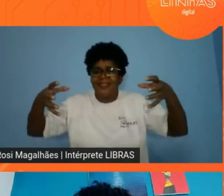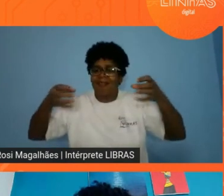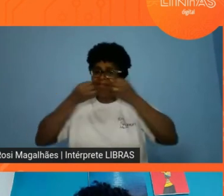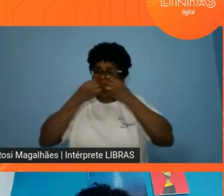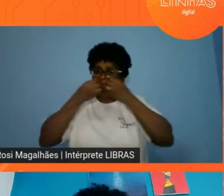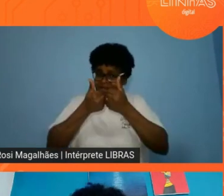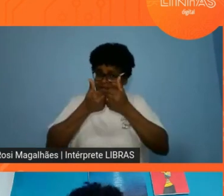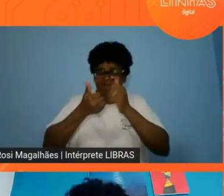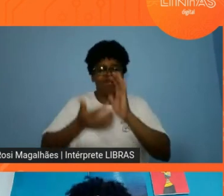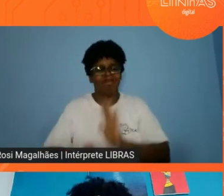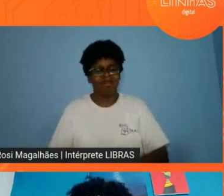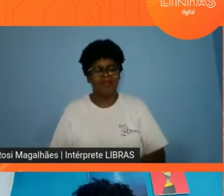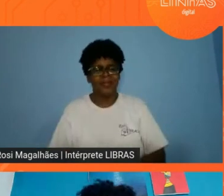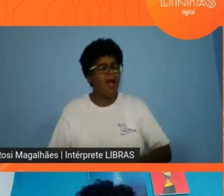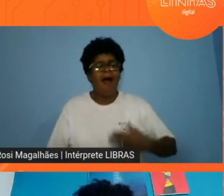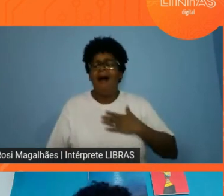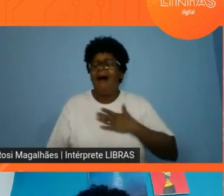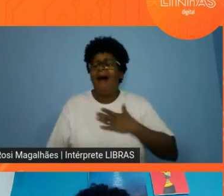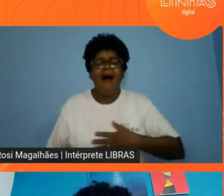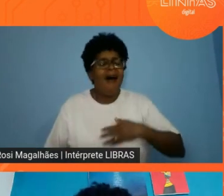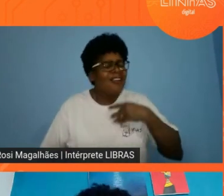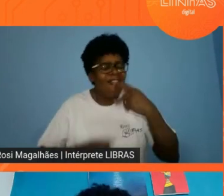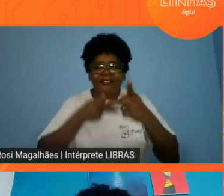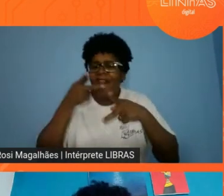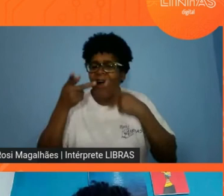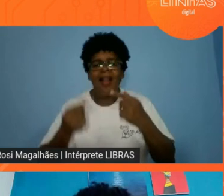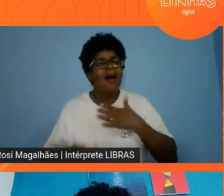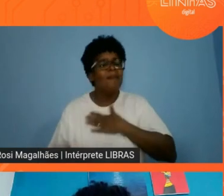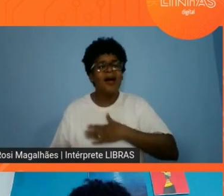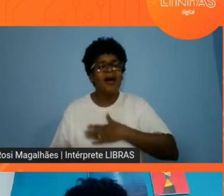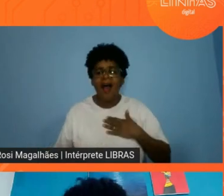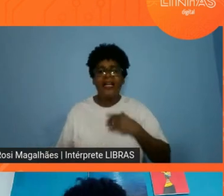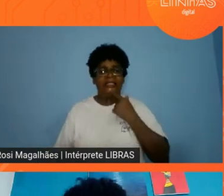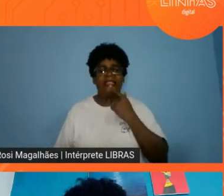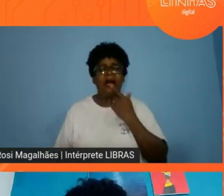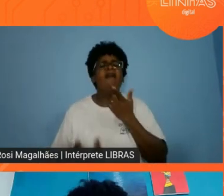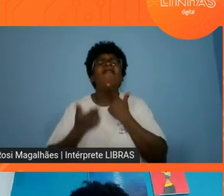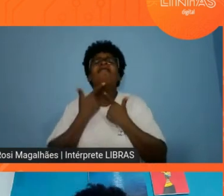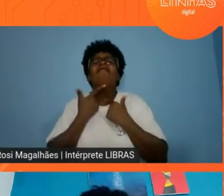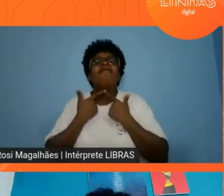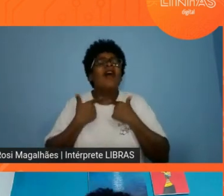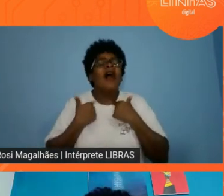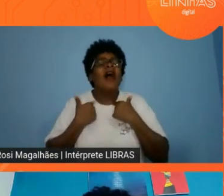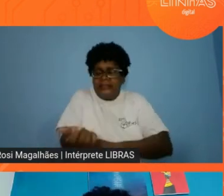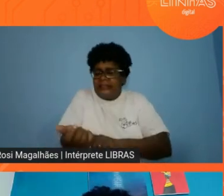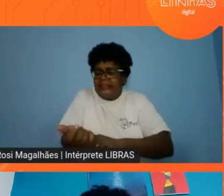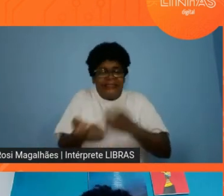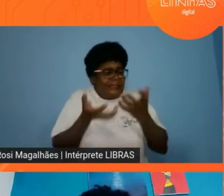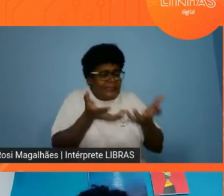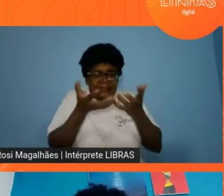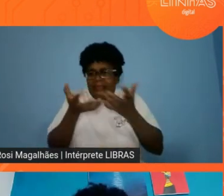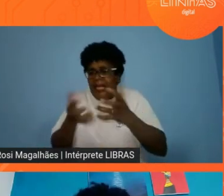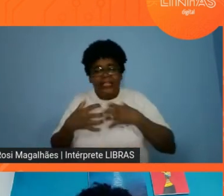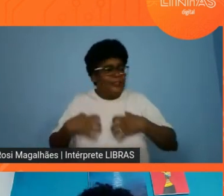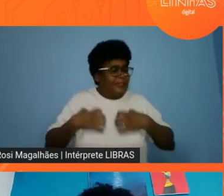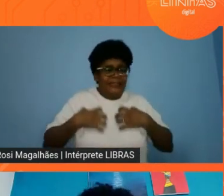Querida Luciene, que fala mais primorosa. Eu estou ansiosa para ler esse livro. Eu falei, inclusive, para a Luciana Brown,